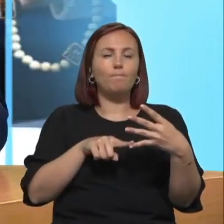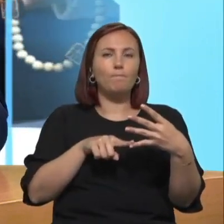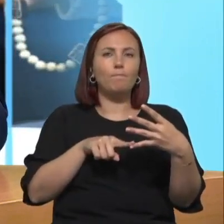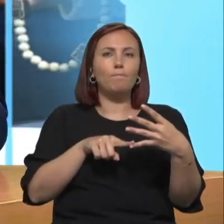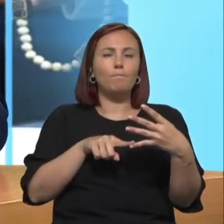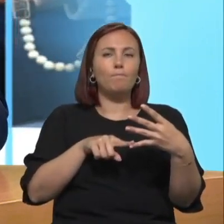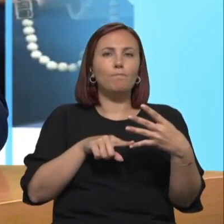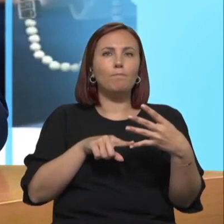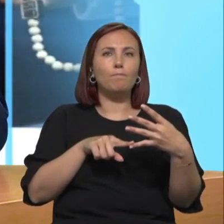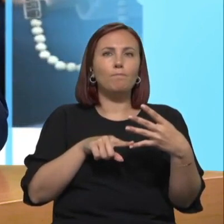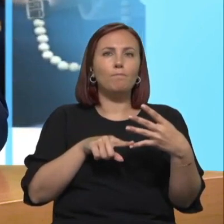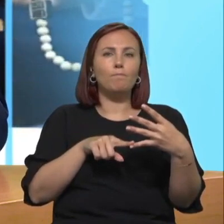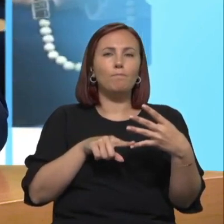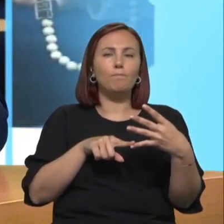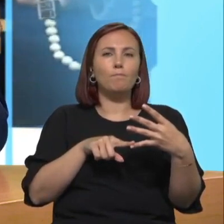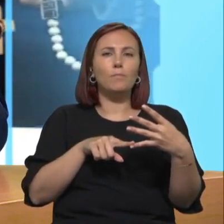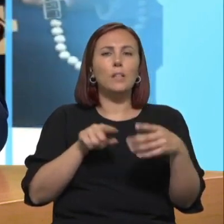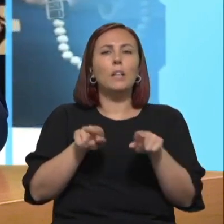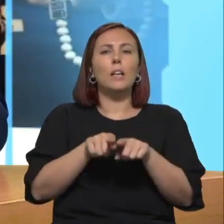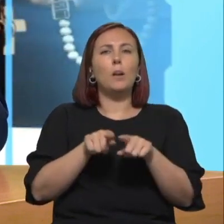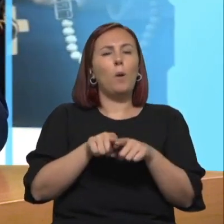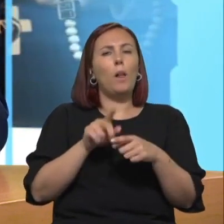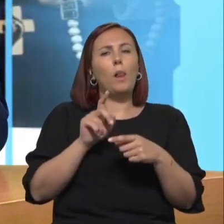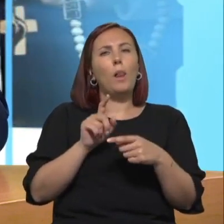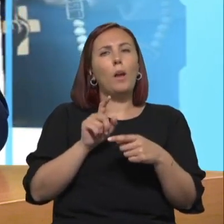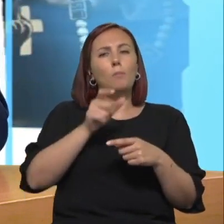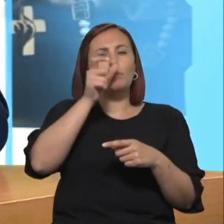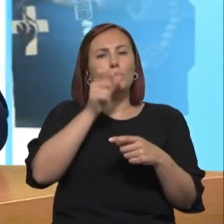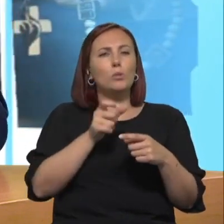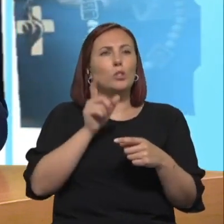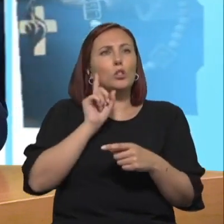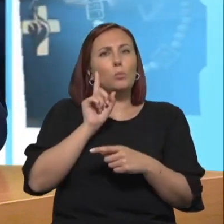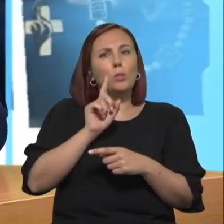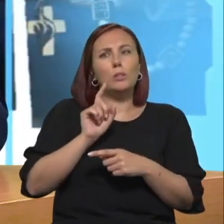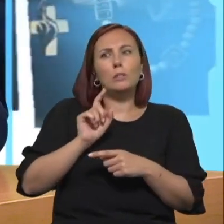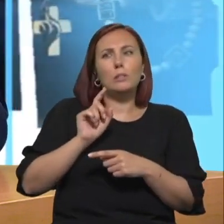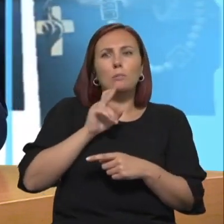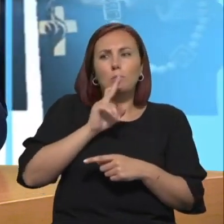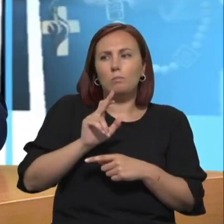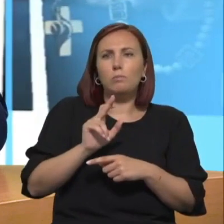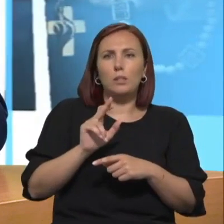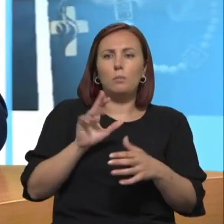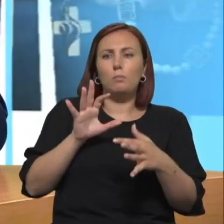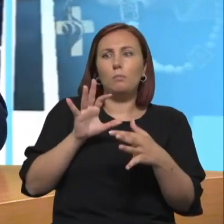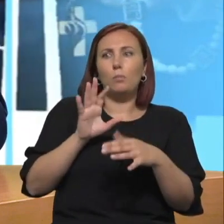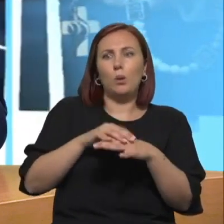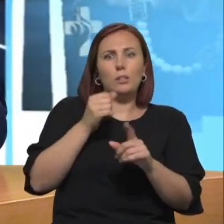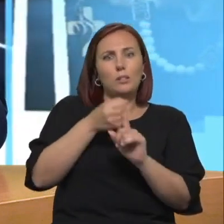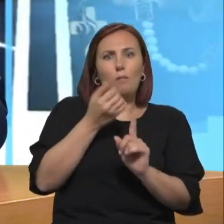efetivamente tiveram respostas muito importantes face aos desafios com que se